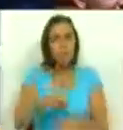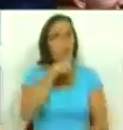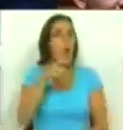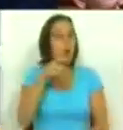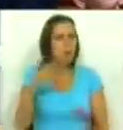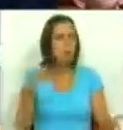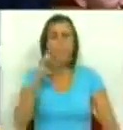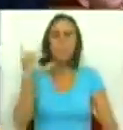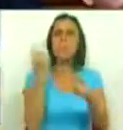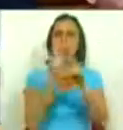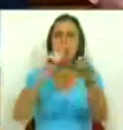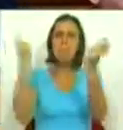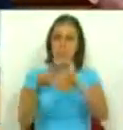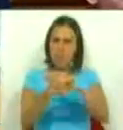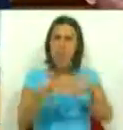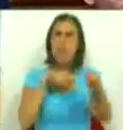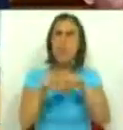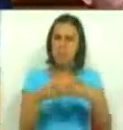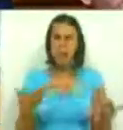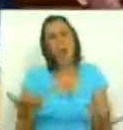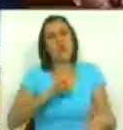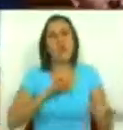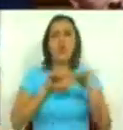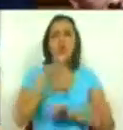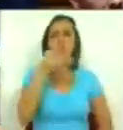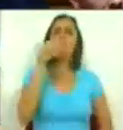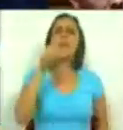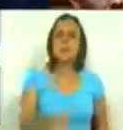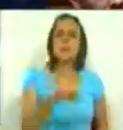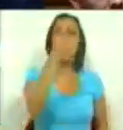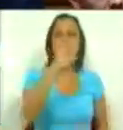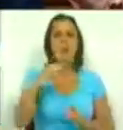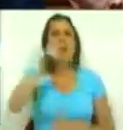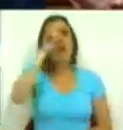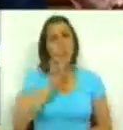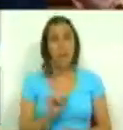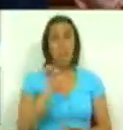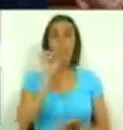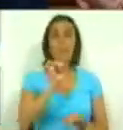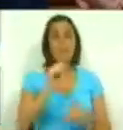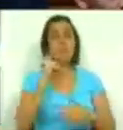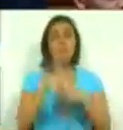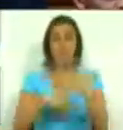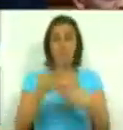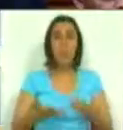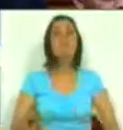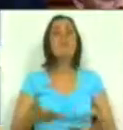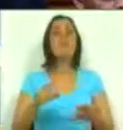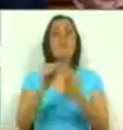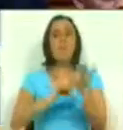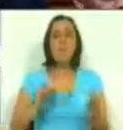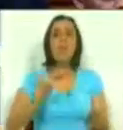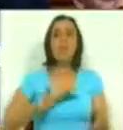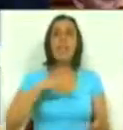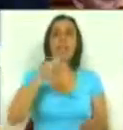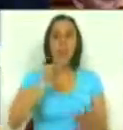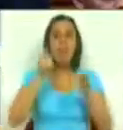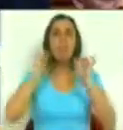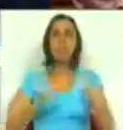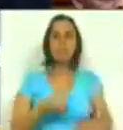compromissos? Exigir uma mudança de política? Aos senhores deputados comunistas, lembro que avançou finalmente a prescrição por organização